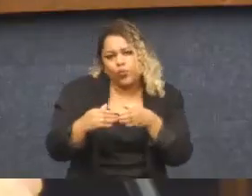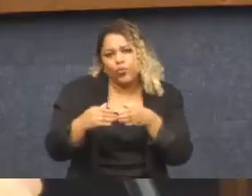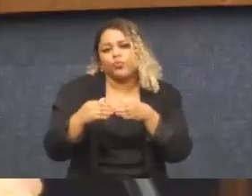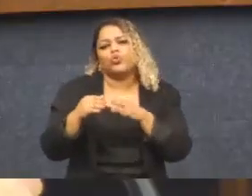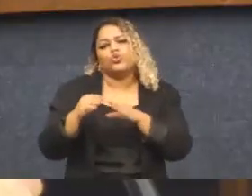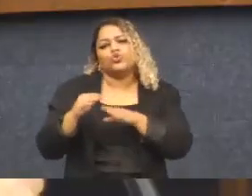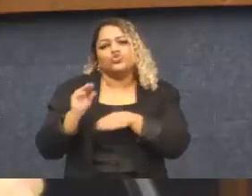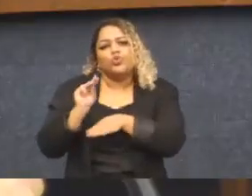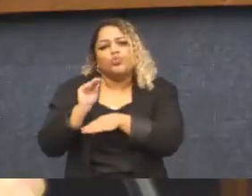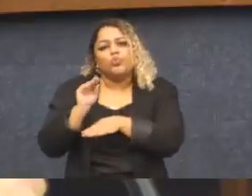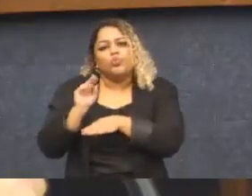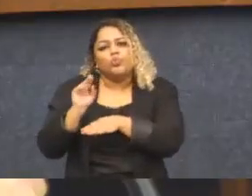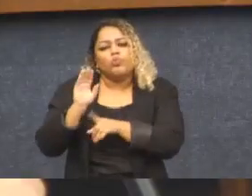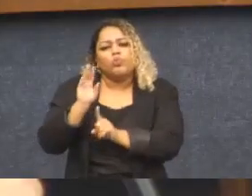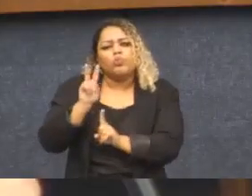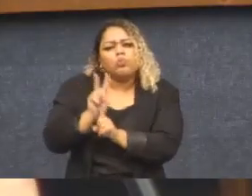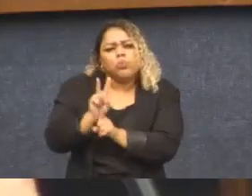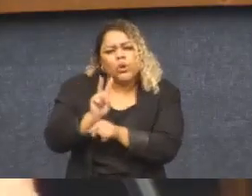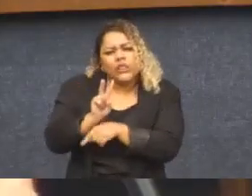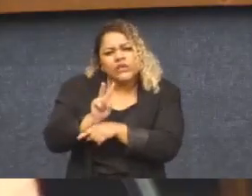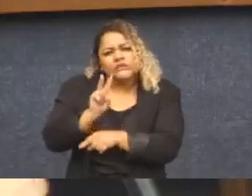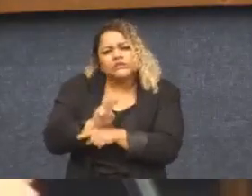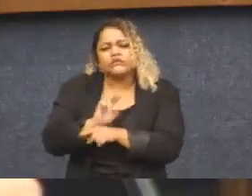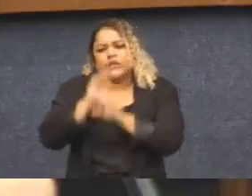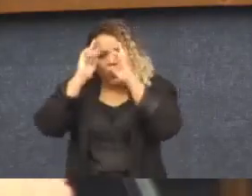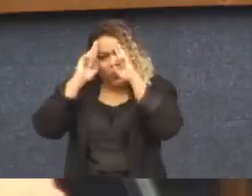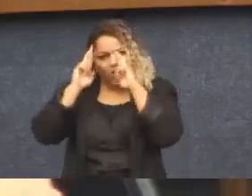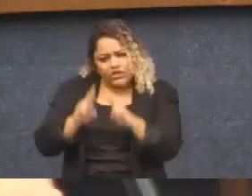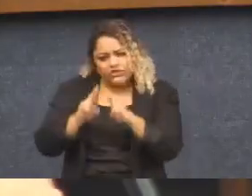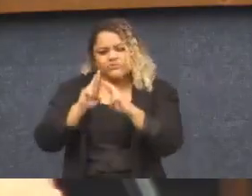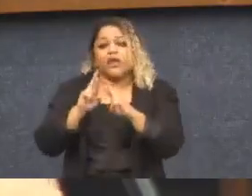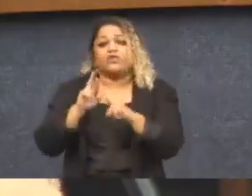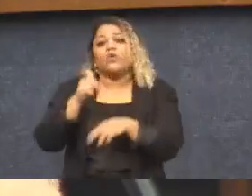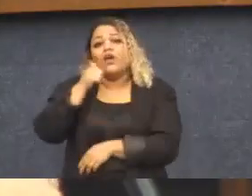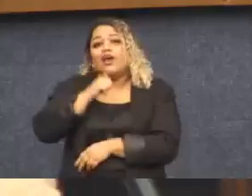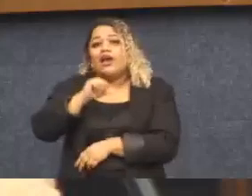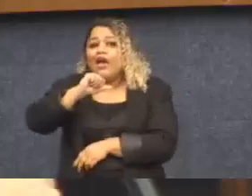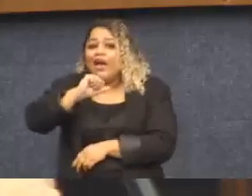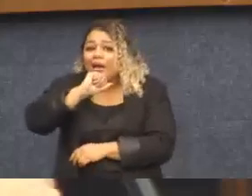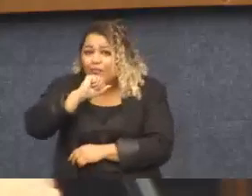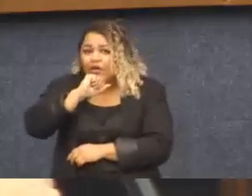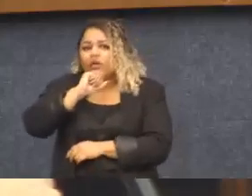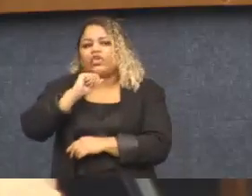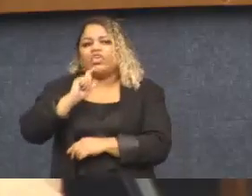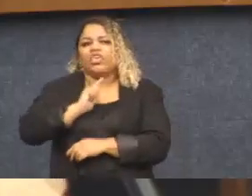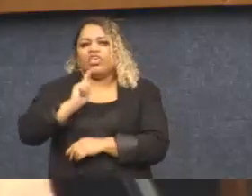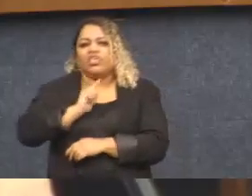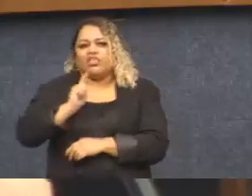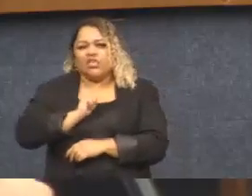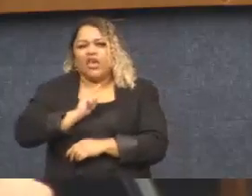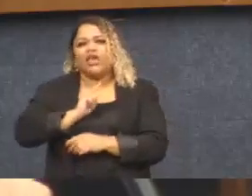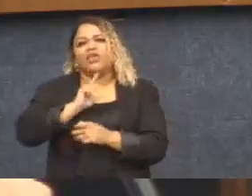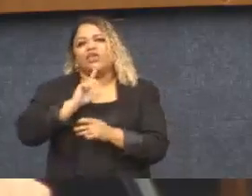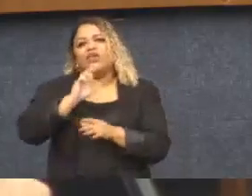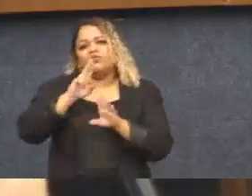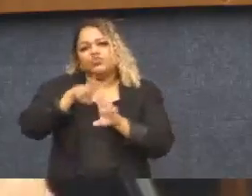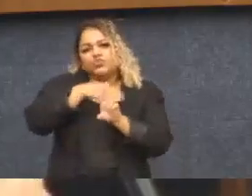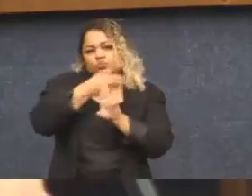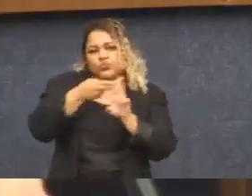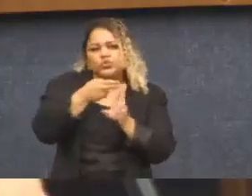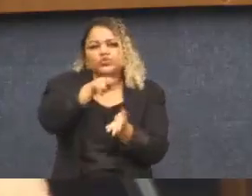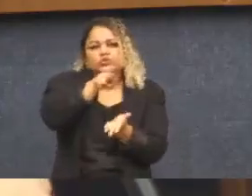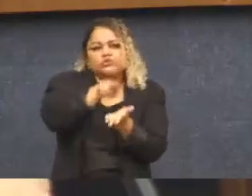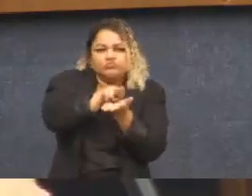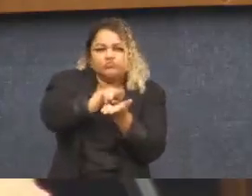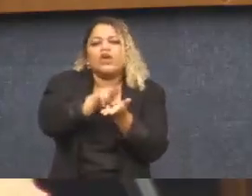natimorto e com óbito fetal nas unidades de saúde credenciadas no Sistema Único de Saúde, SUS, e da rede privada do município de